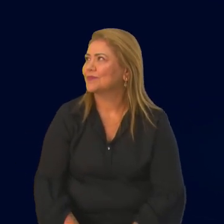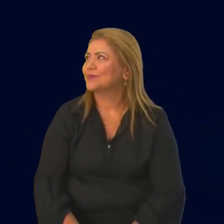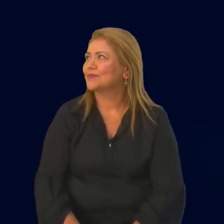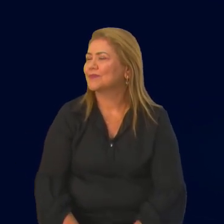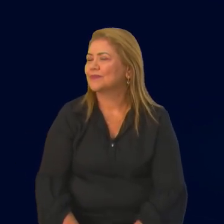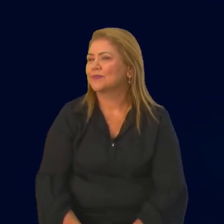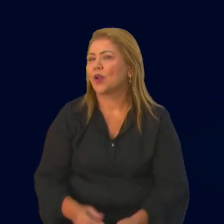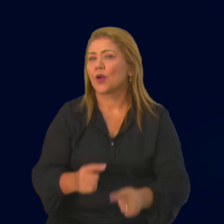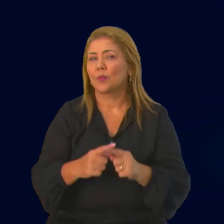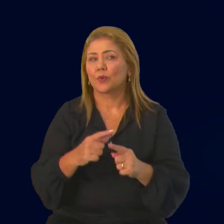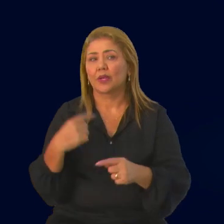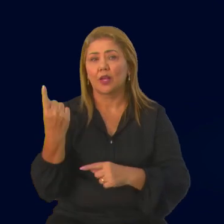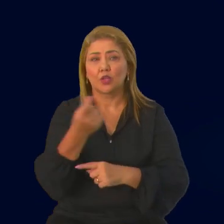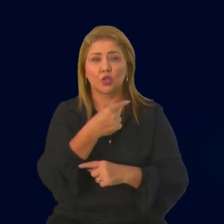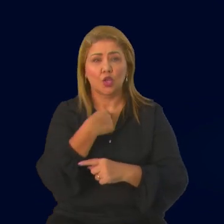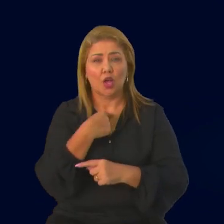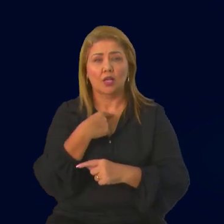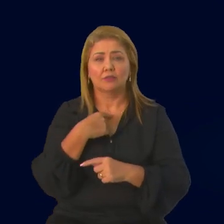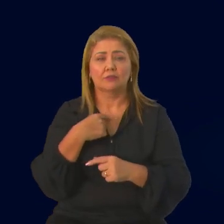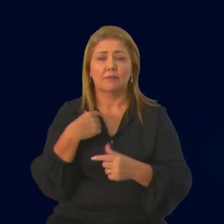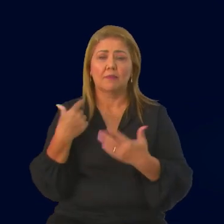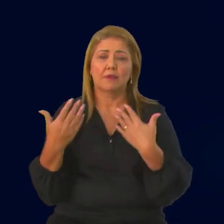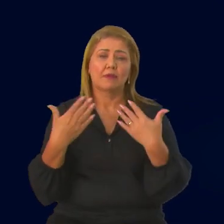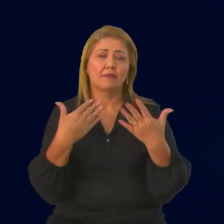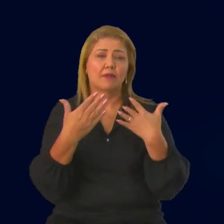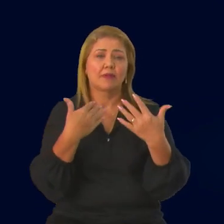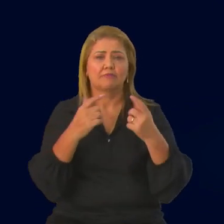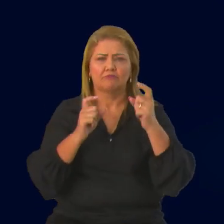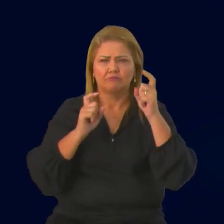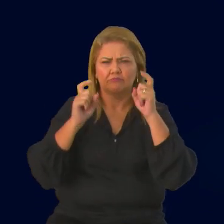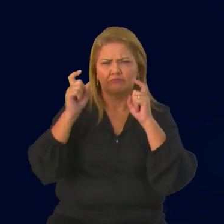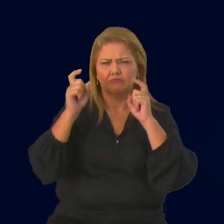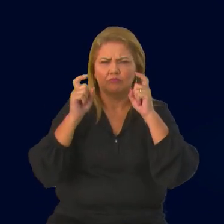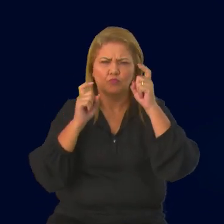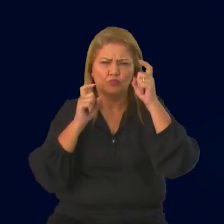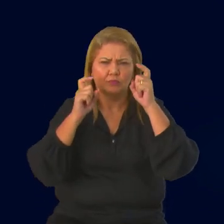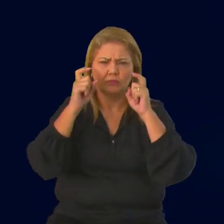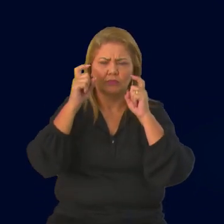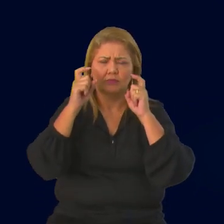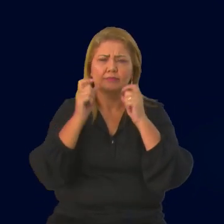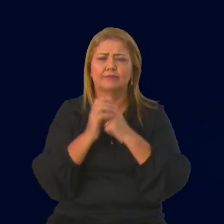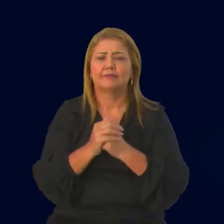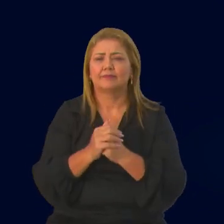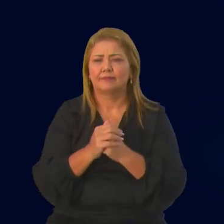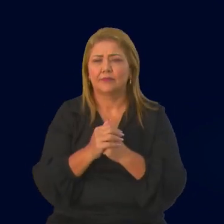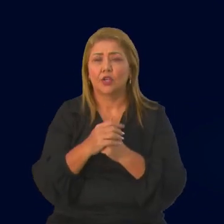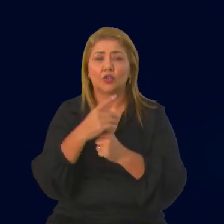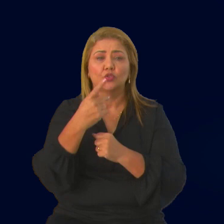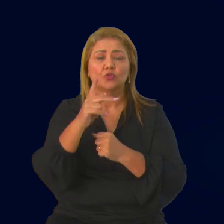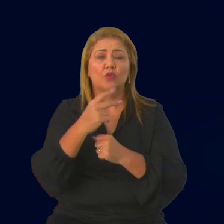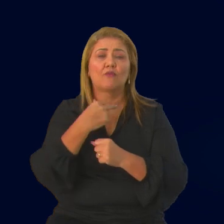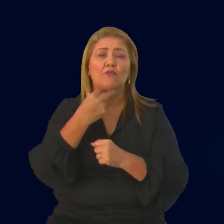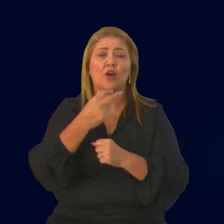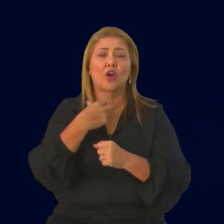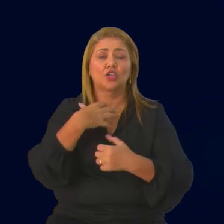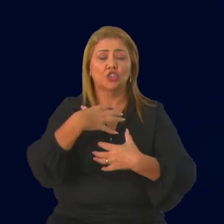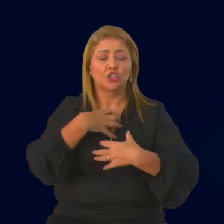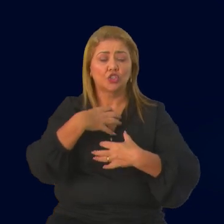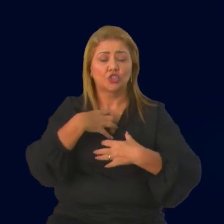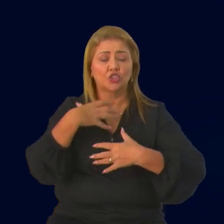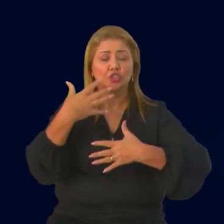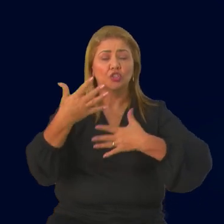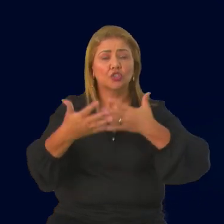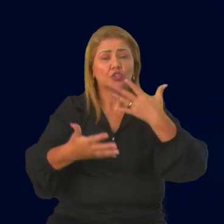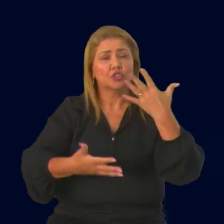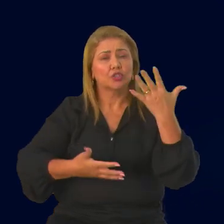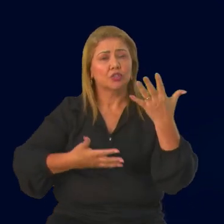Porque nós falamos muito o tempo inteiro, e principalmente as expressões faciais. E a sua voz, o que a sua voz tem comunicado?